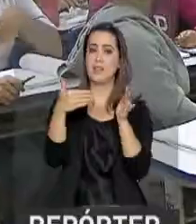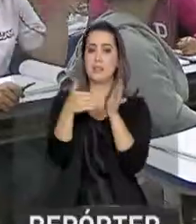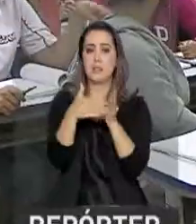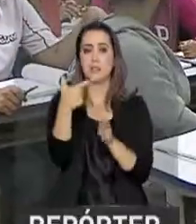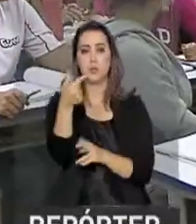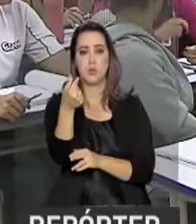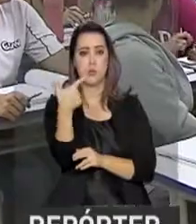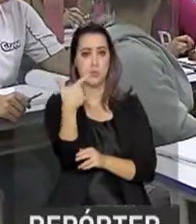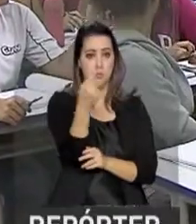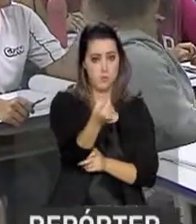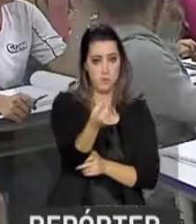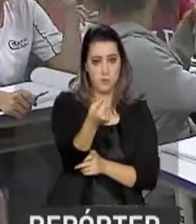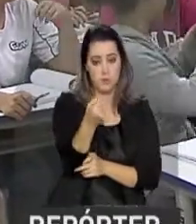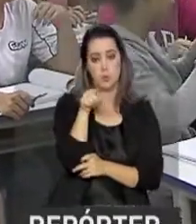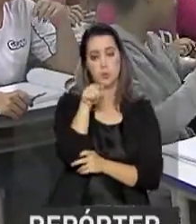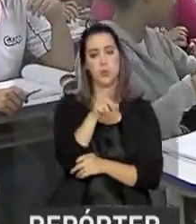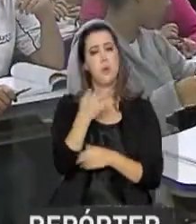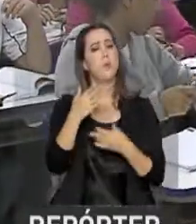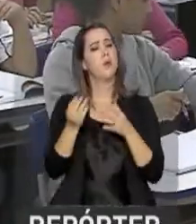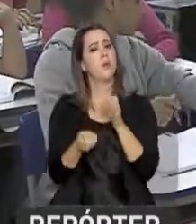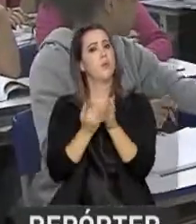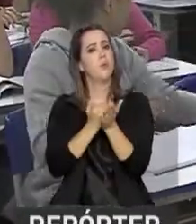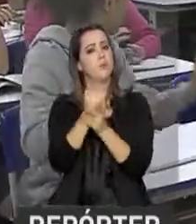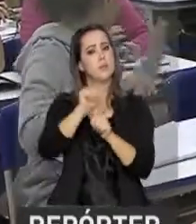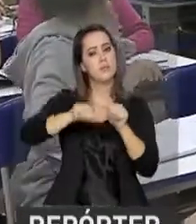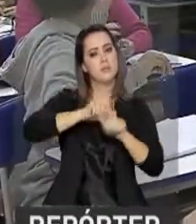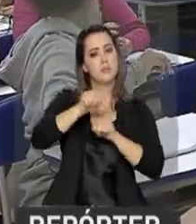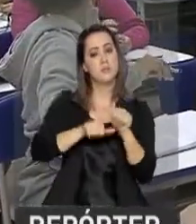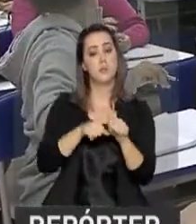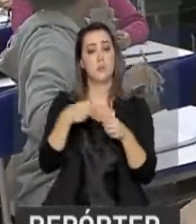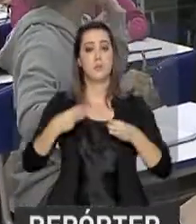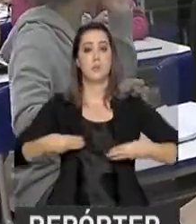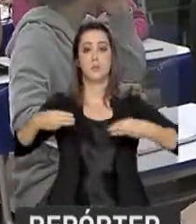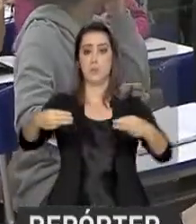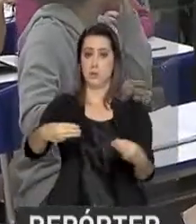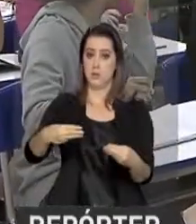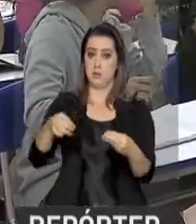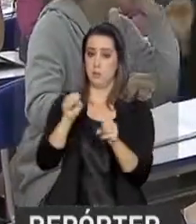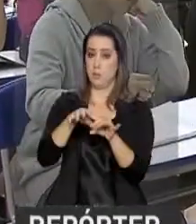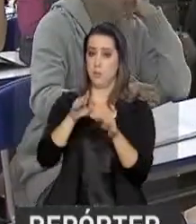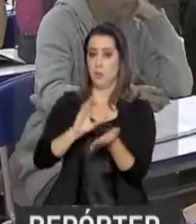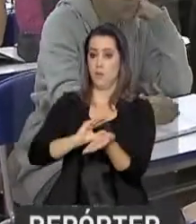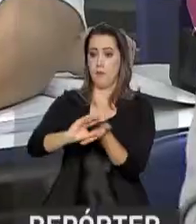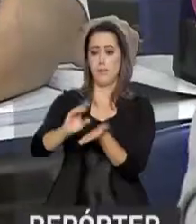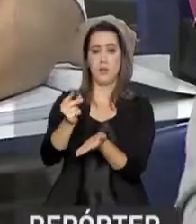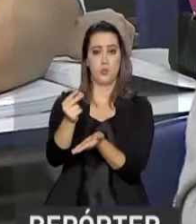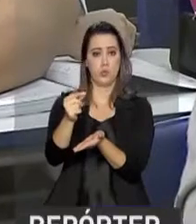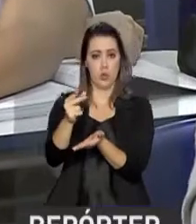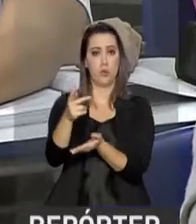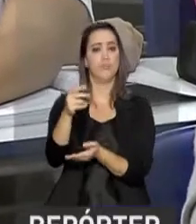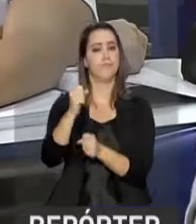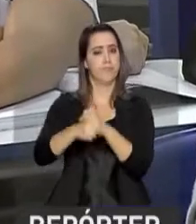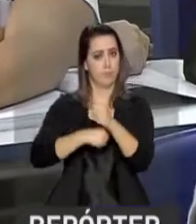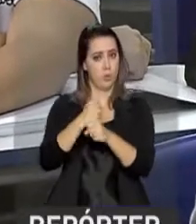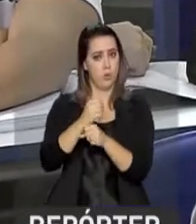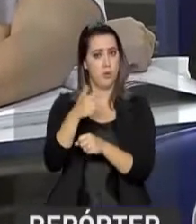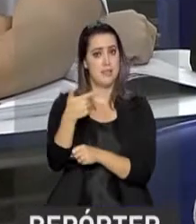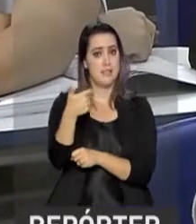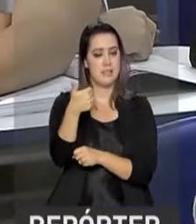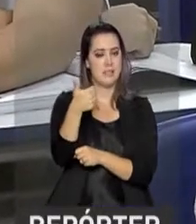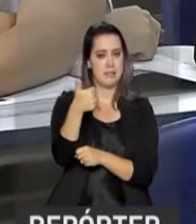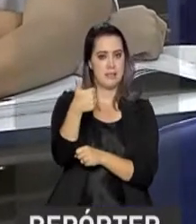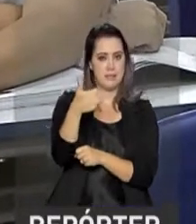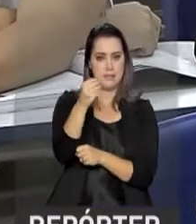2020. Para implantar essas mudanças, o Ministério da Educação vai liberar em 2018 100 milhões de reais para